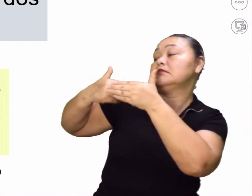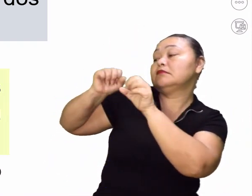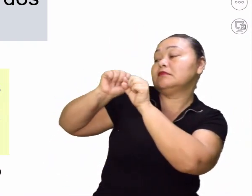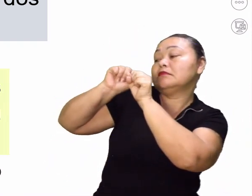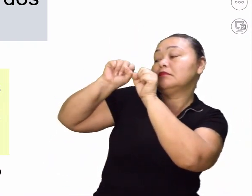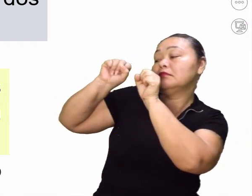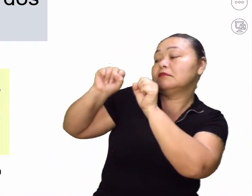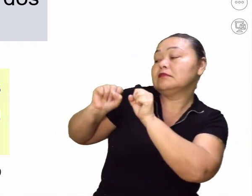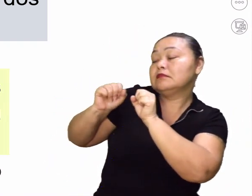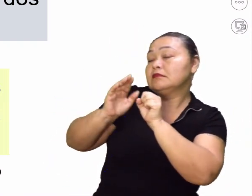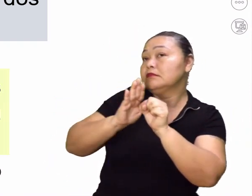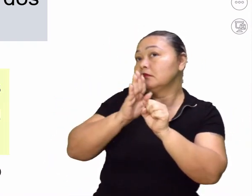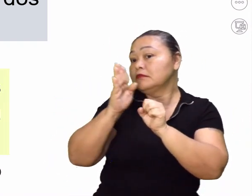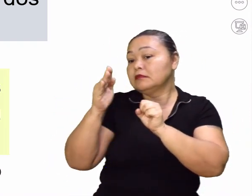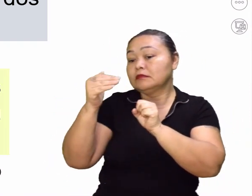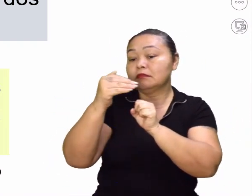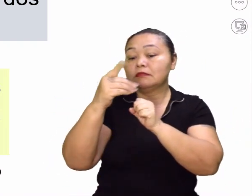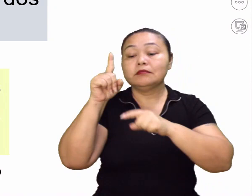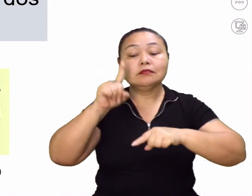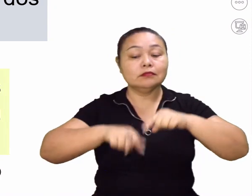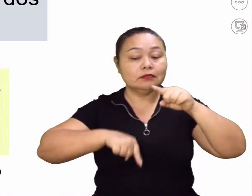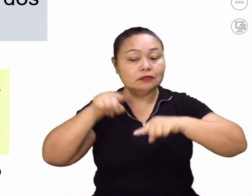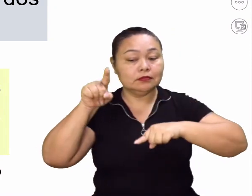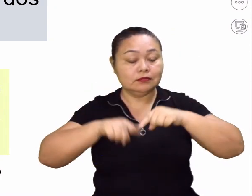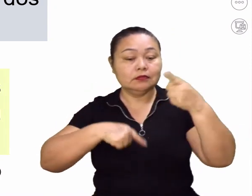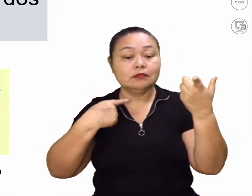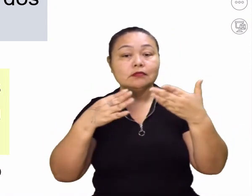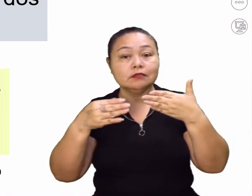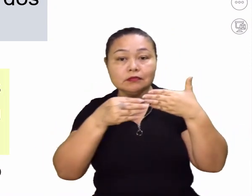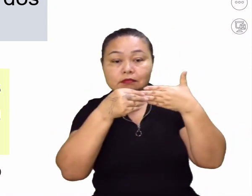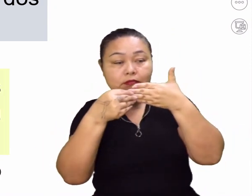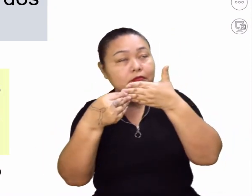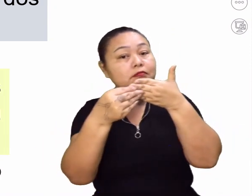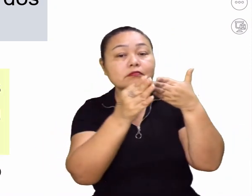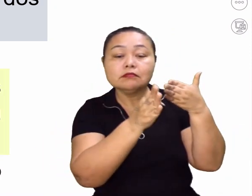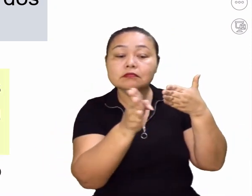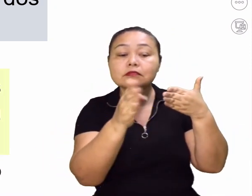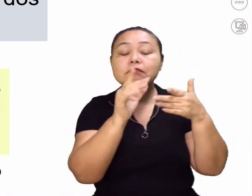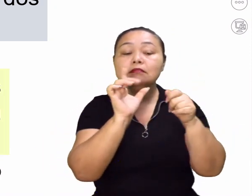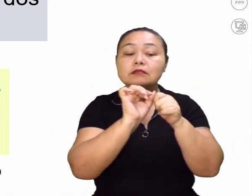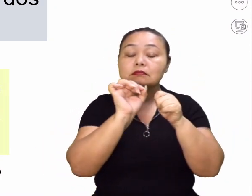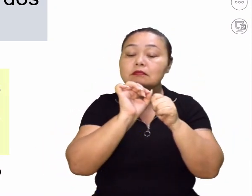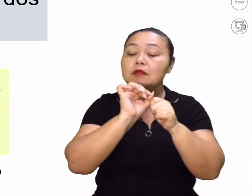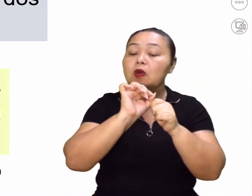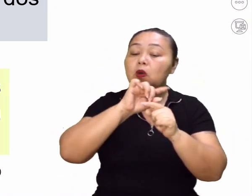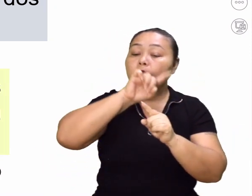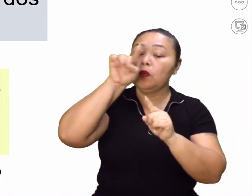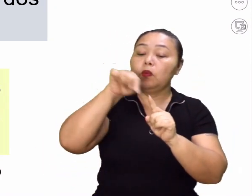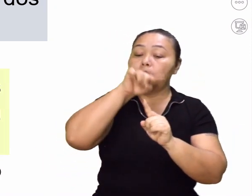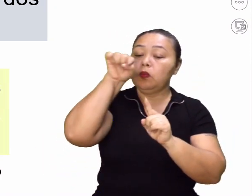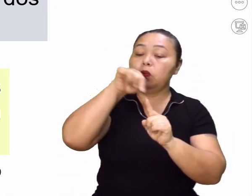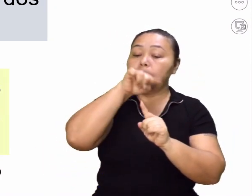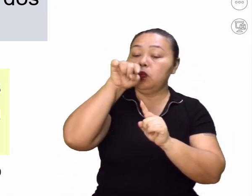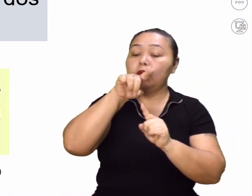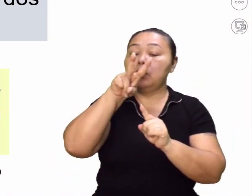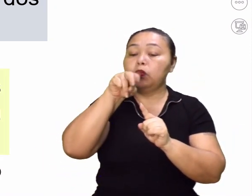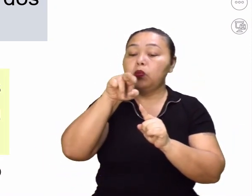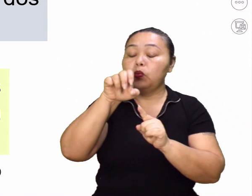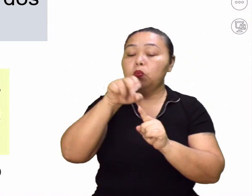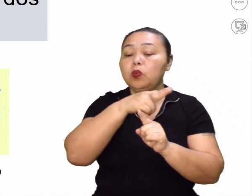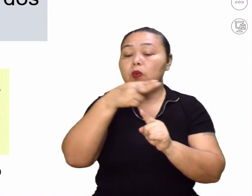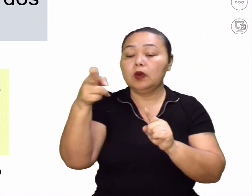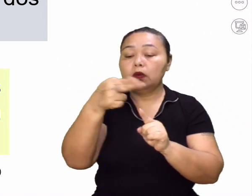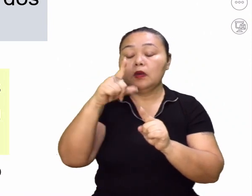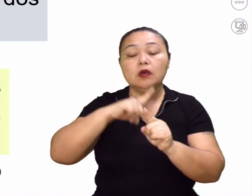de orientação, que agora vai ser por instrumentos. Isso. Inclusive, a Rosa dos Ventos, né? Foi uma revolução, né?